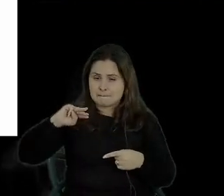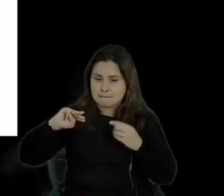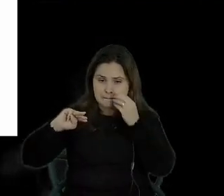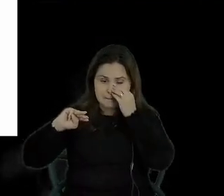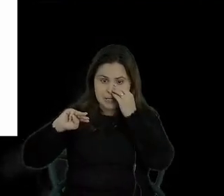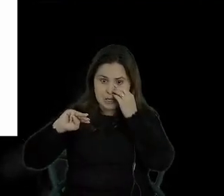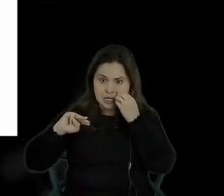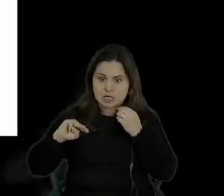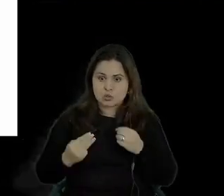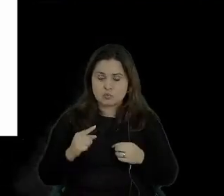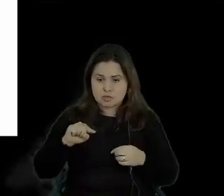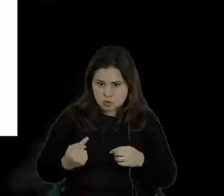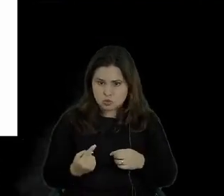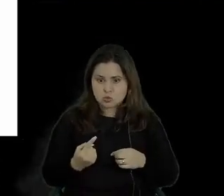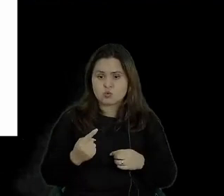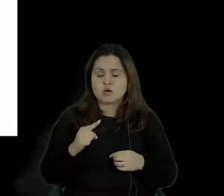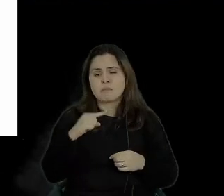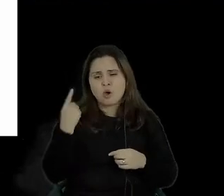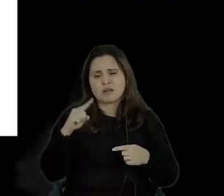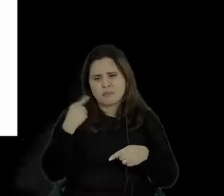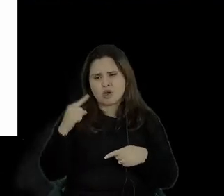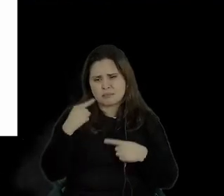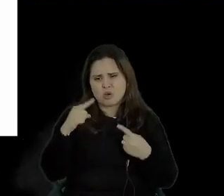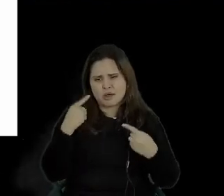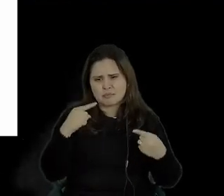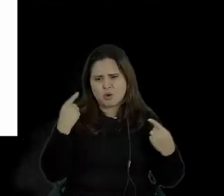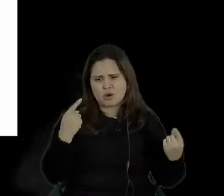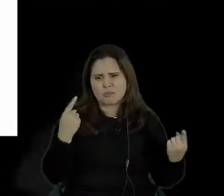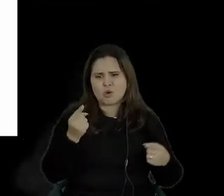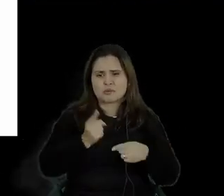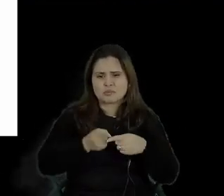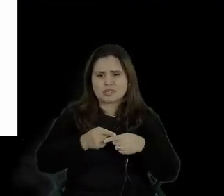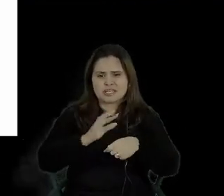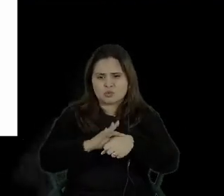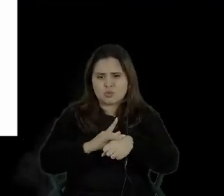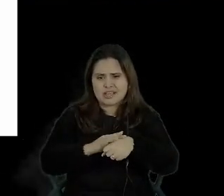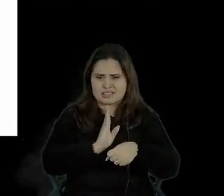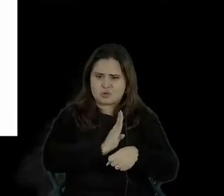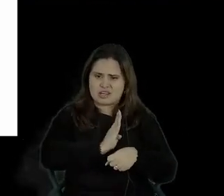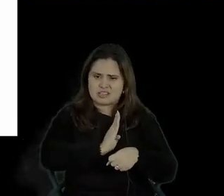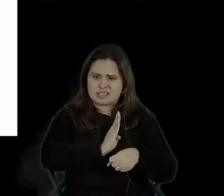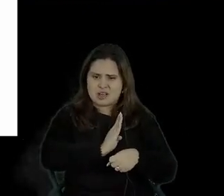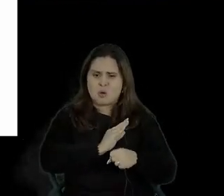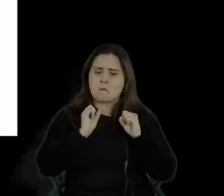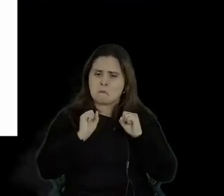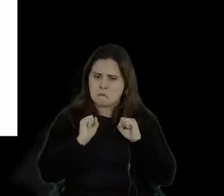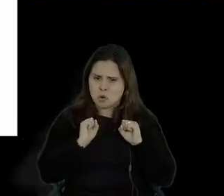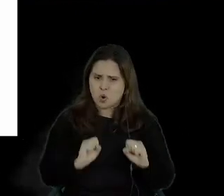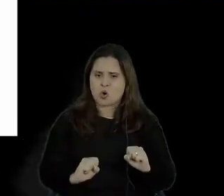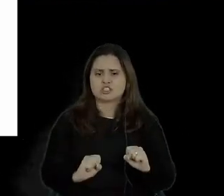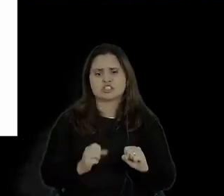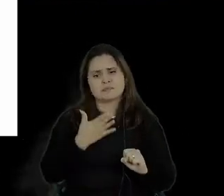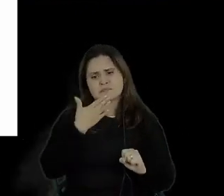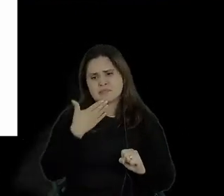mil crianças que morrem todos os anos no planeta com cardiopatia congênita consiga ter uma chance